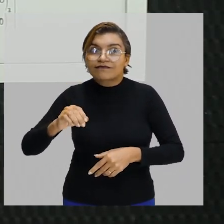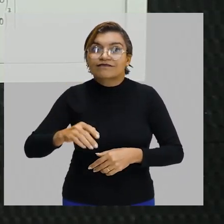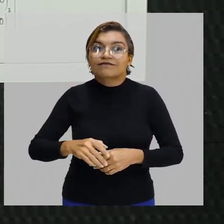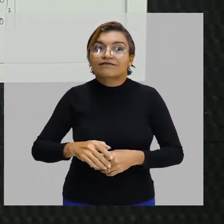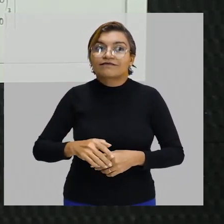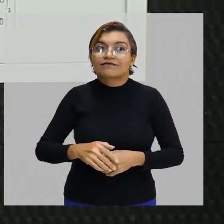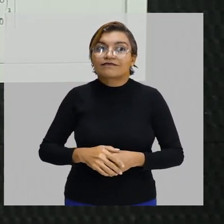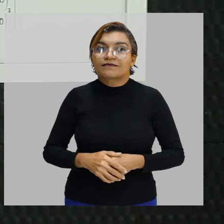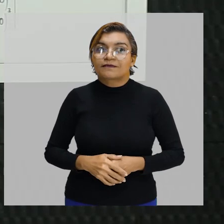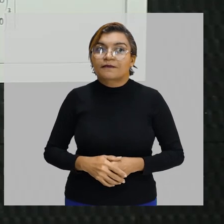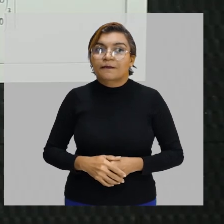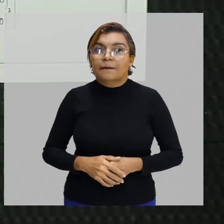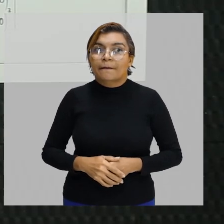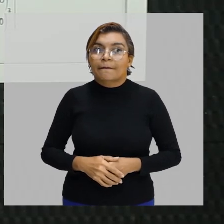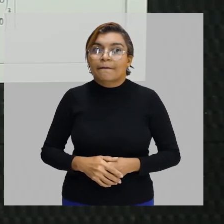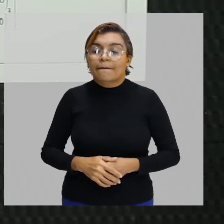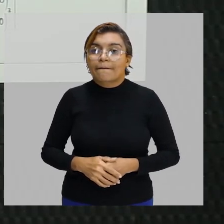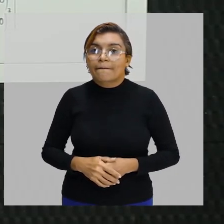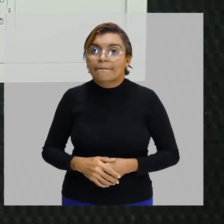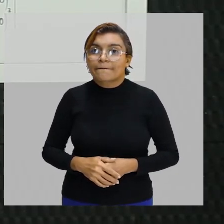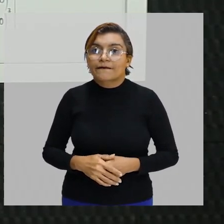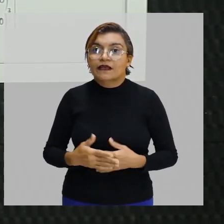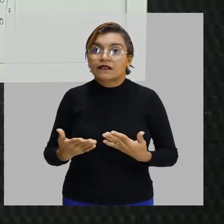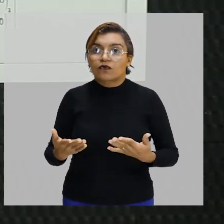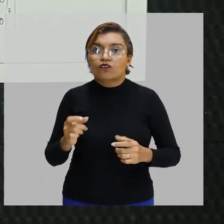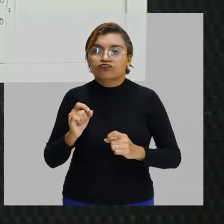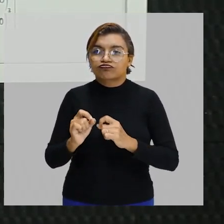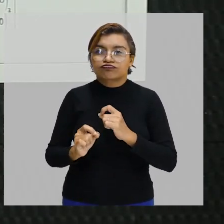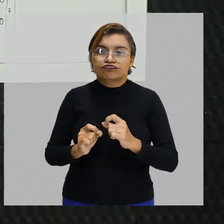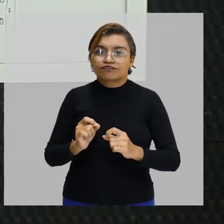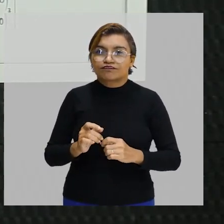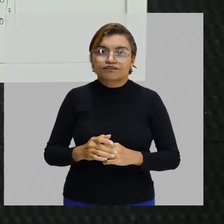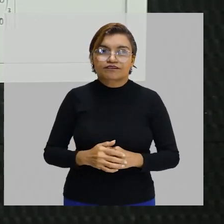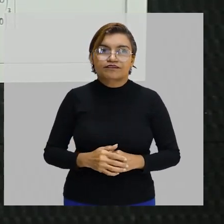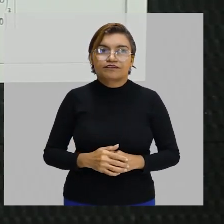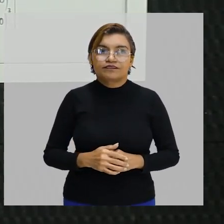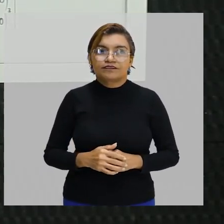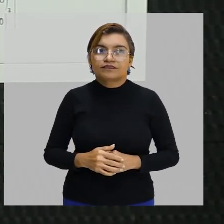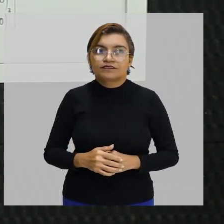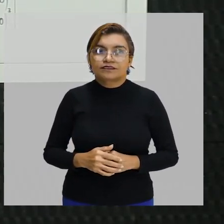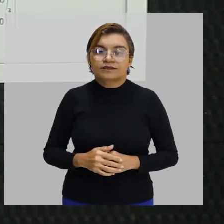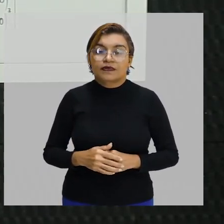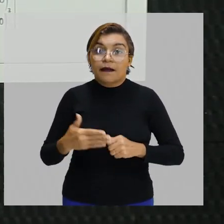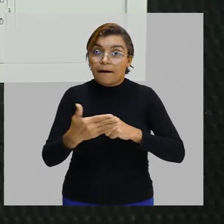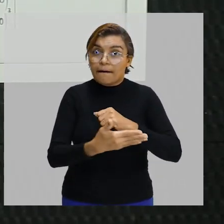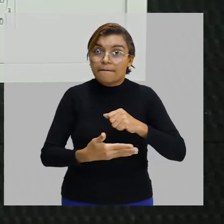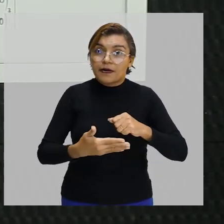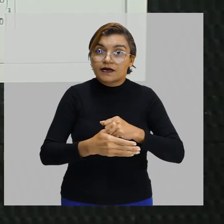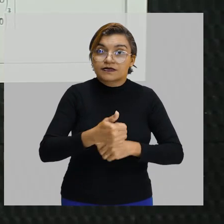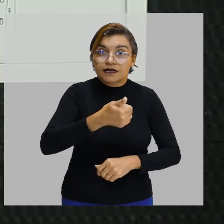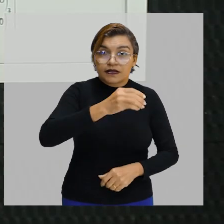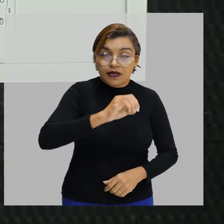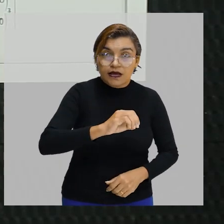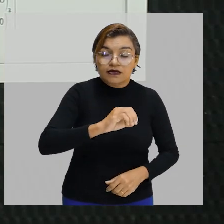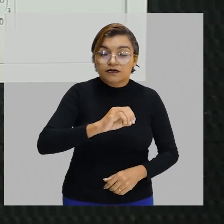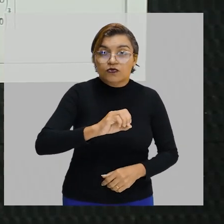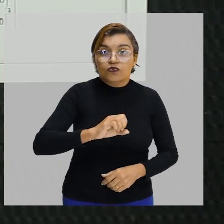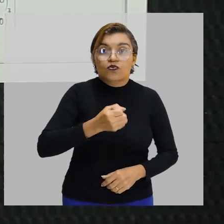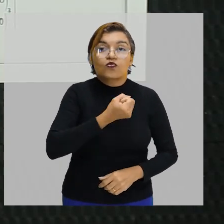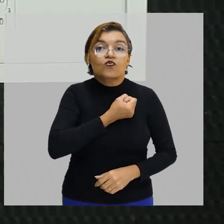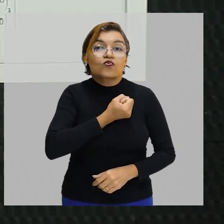10? Olha, que a base é 10, né? Então, quando eu calculo o logaritmo, eu quero saber qual o valor que é elevado à